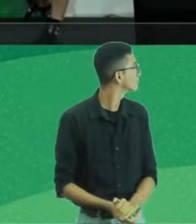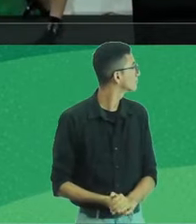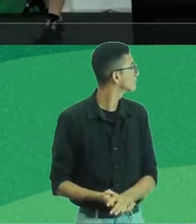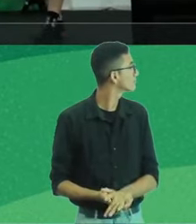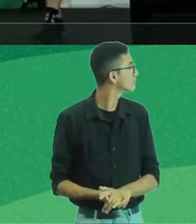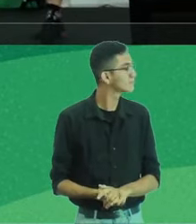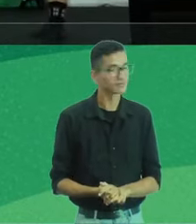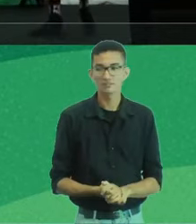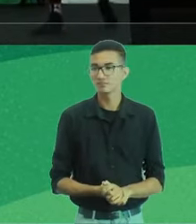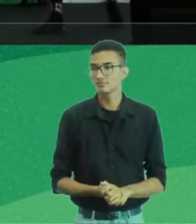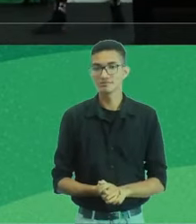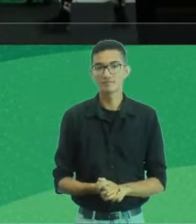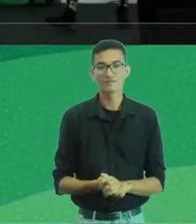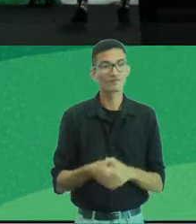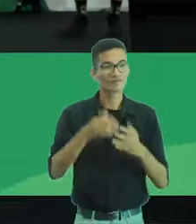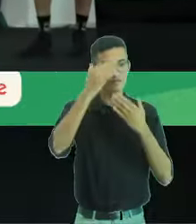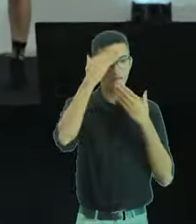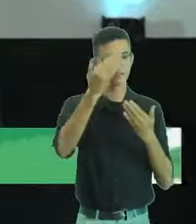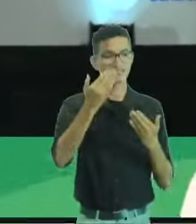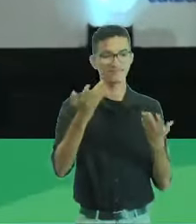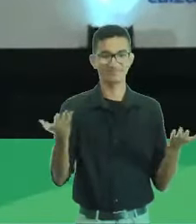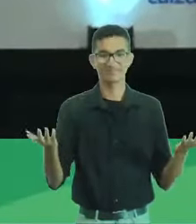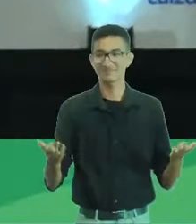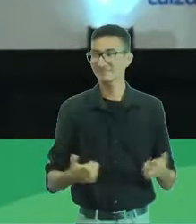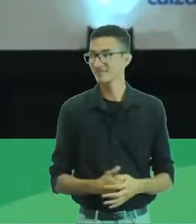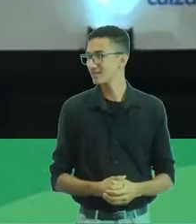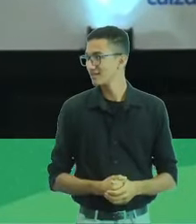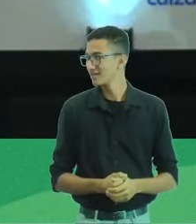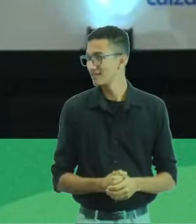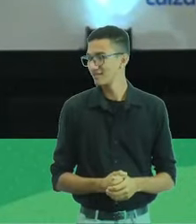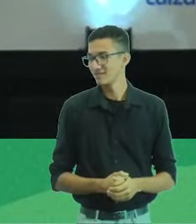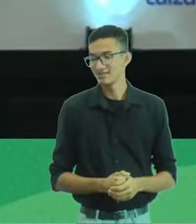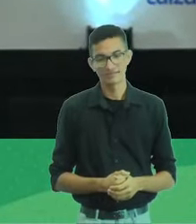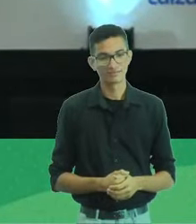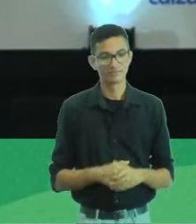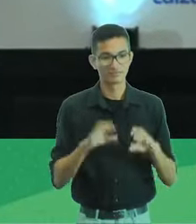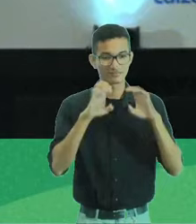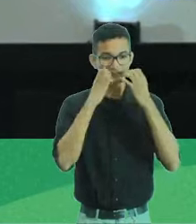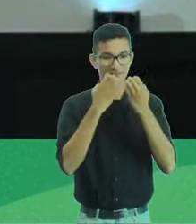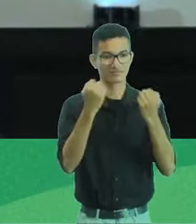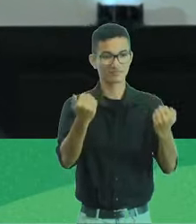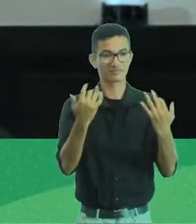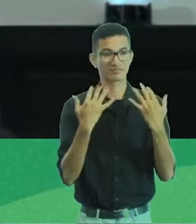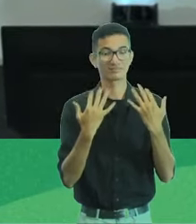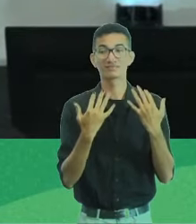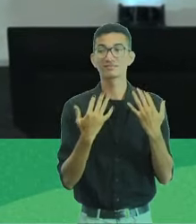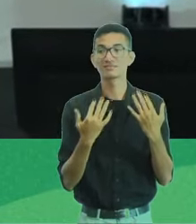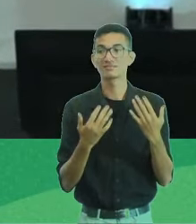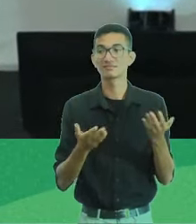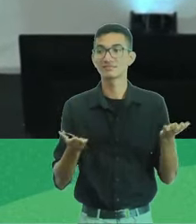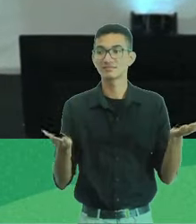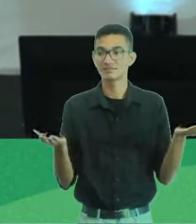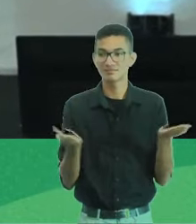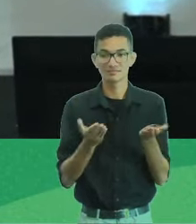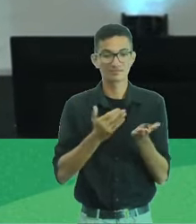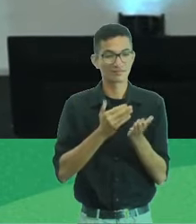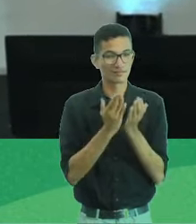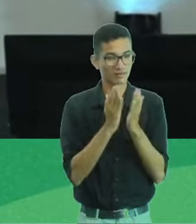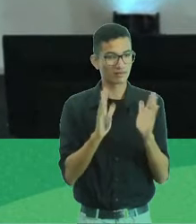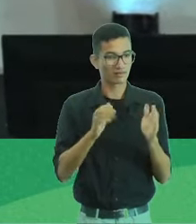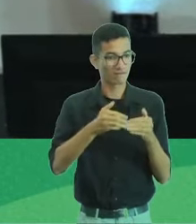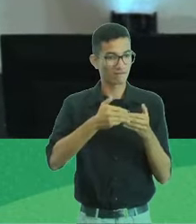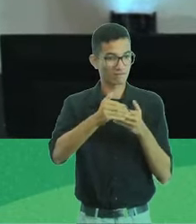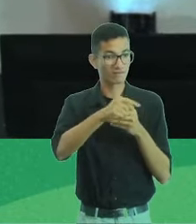muito obrigada pessoal por participar do evento a gente tem antes de abrir para as perguntas aqui